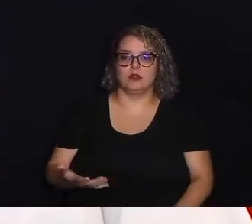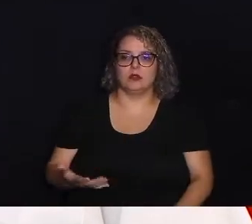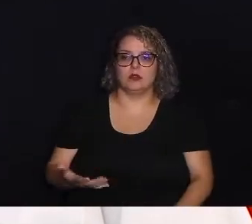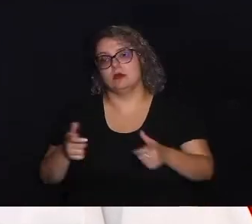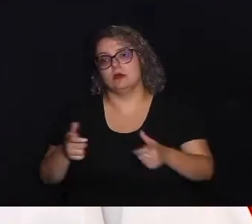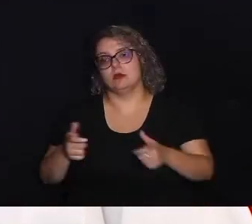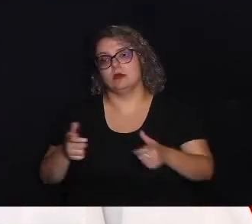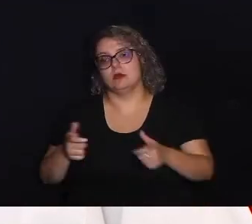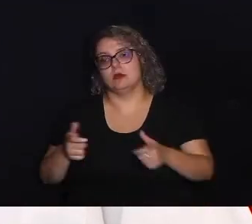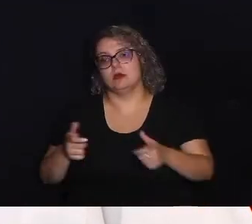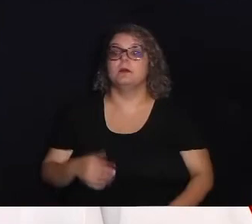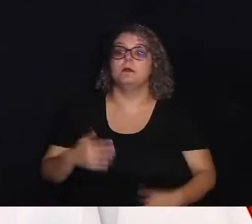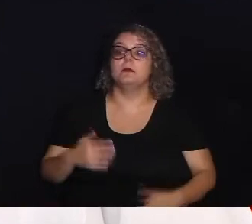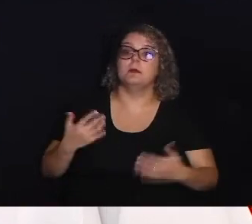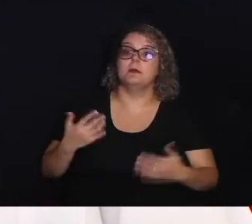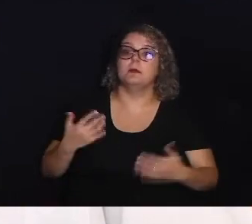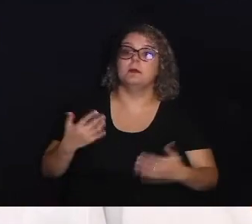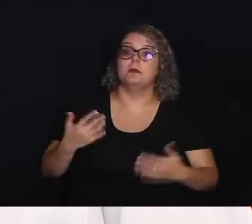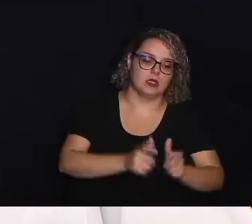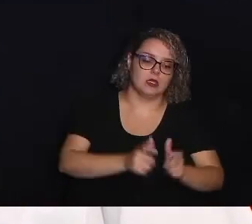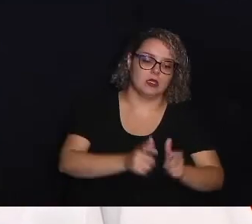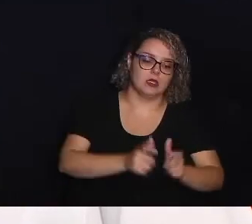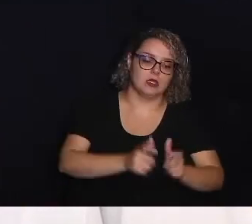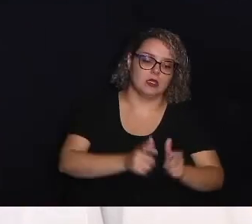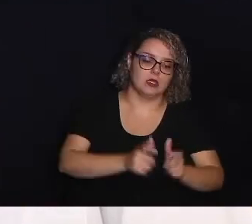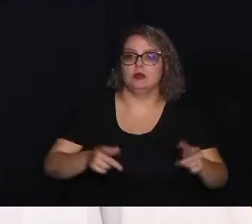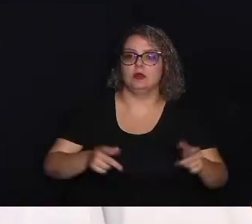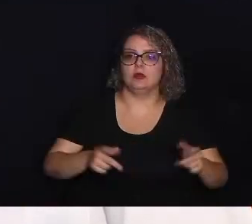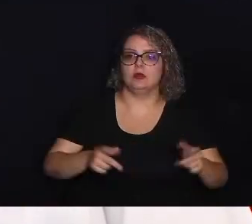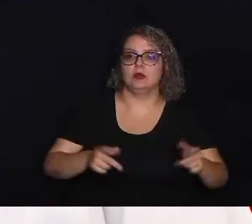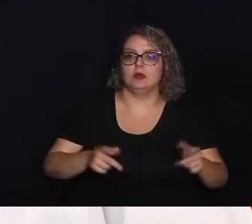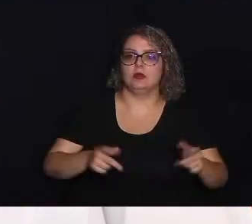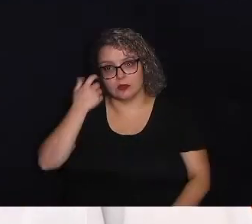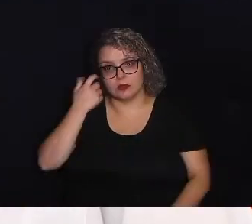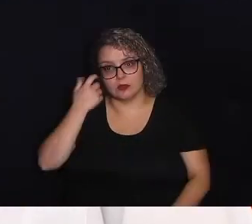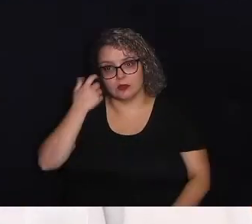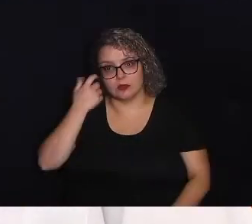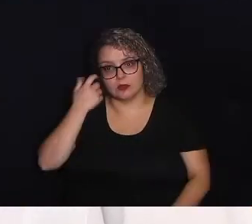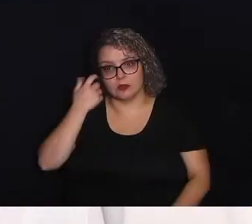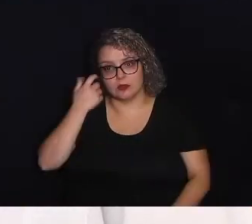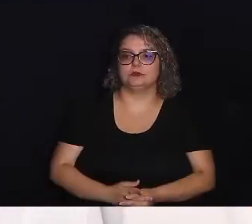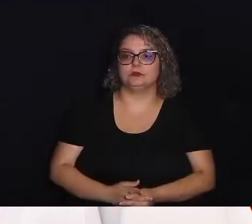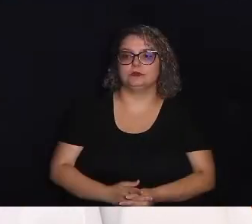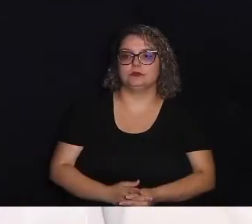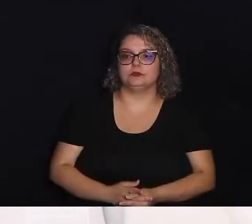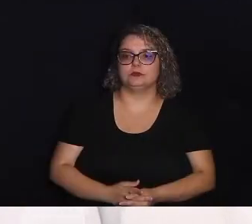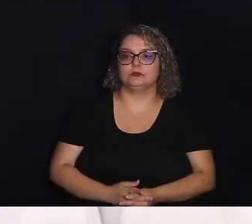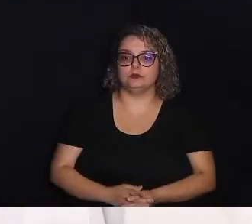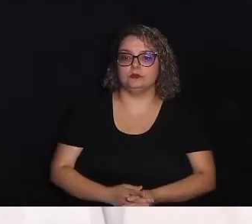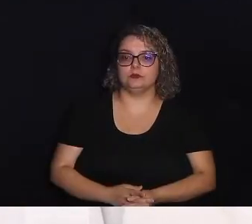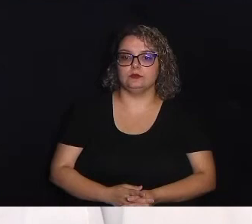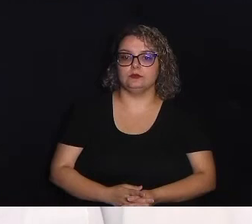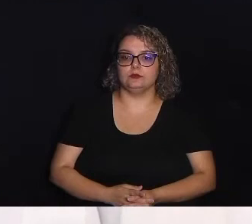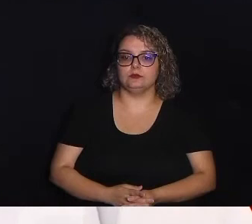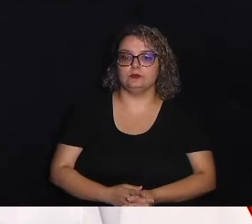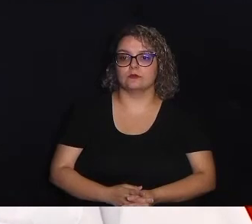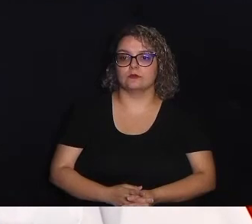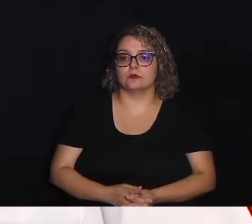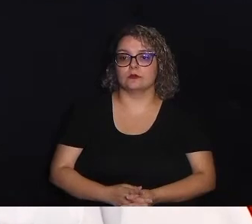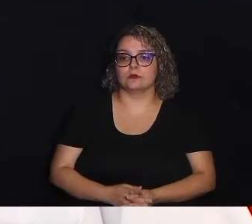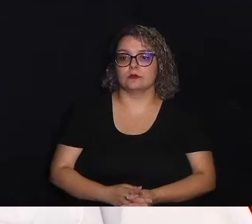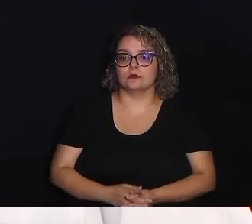né de com alta vulnerabilidade que são de maioria proveniente de população negra né